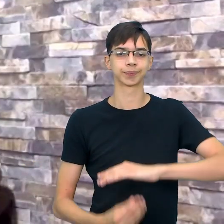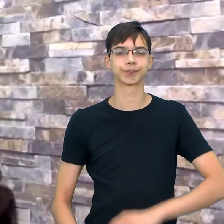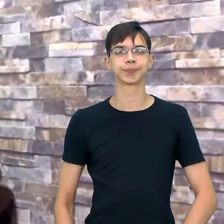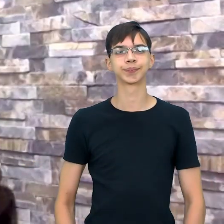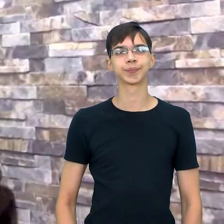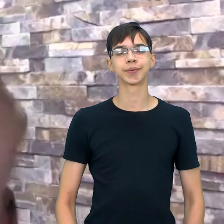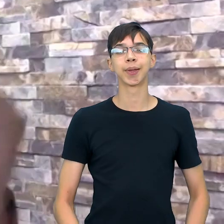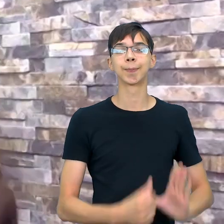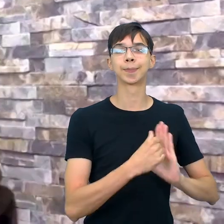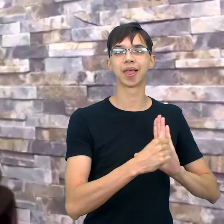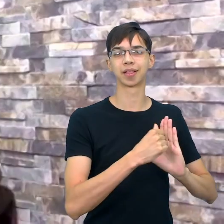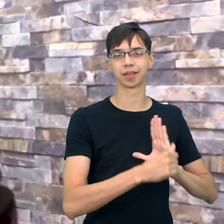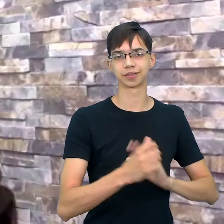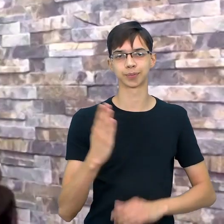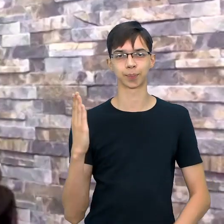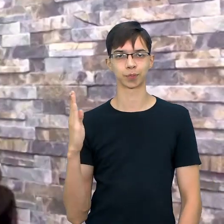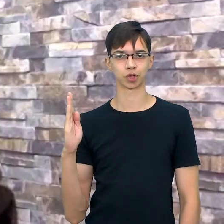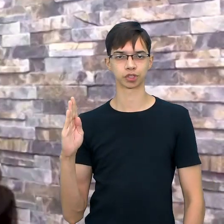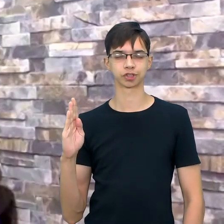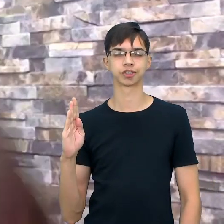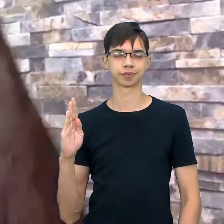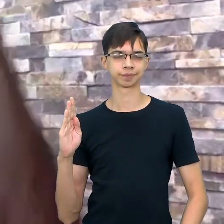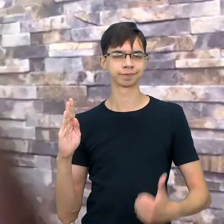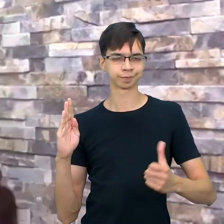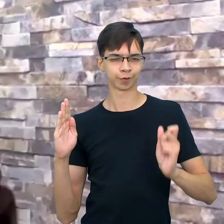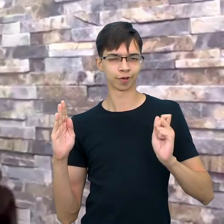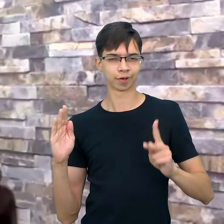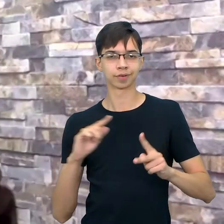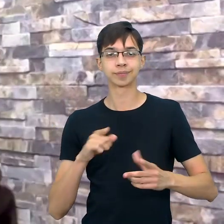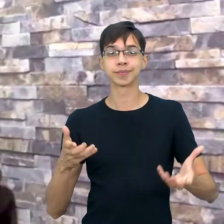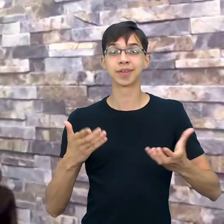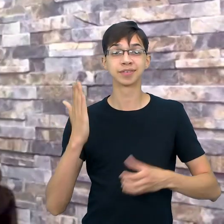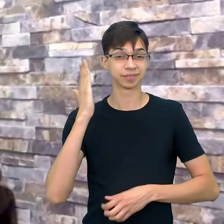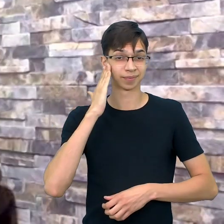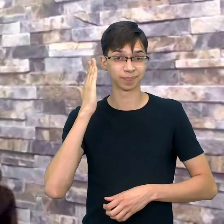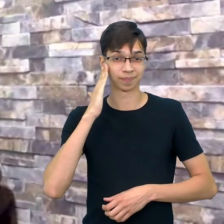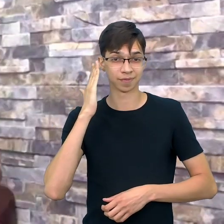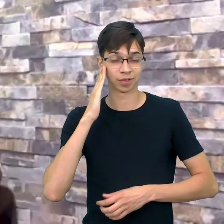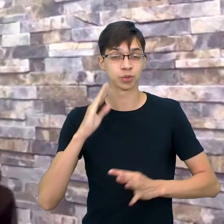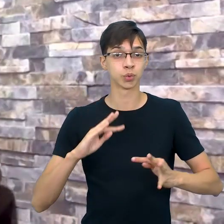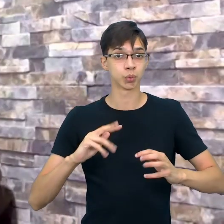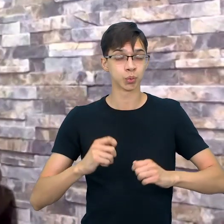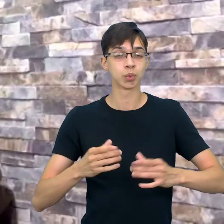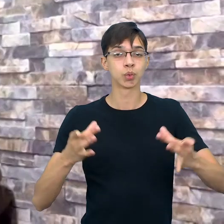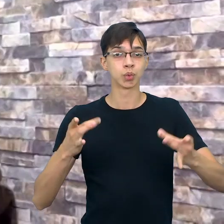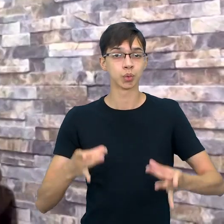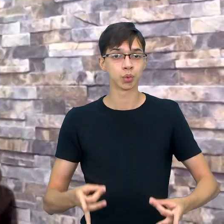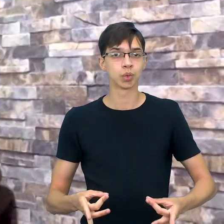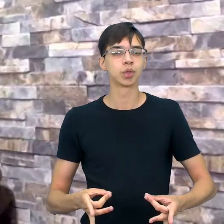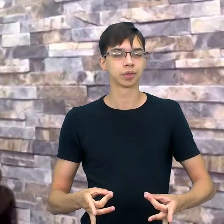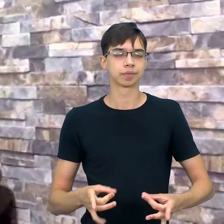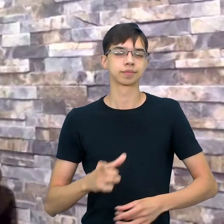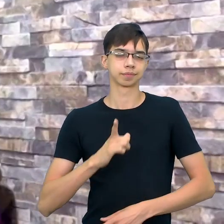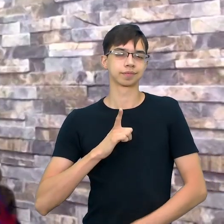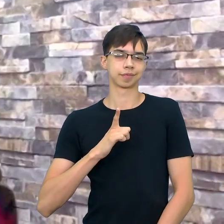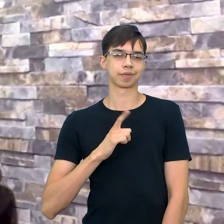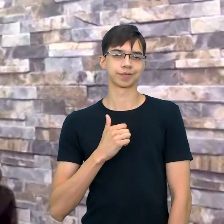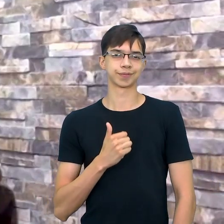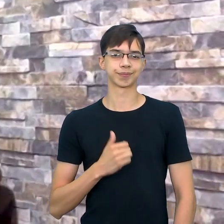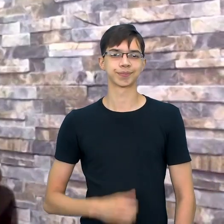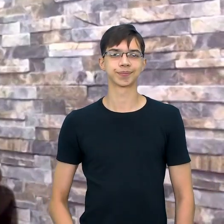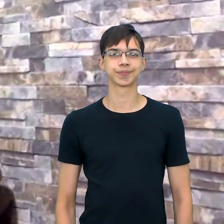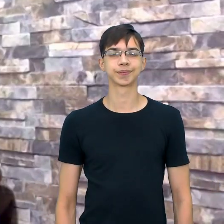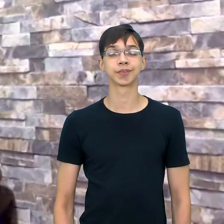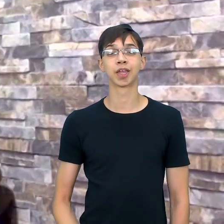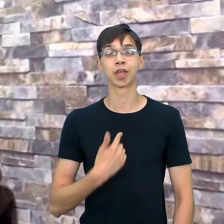da Biologia. Então, quem quiser saber mais, né, e acompanhar todo o evento de culminância vai estar lá disponível, tá bom? Bom, espero que